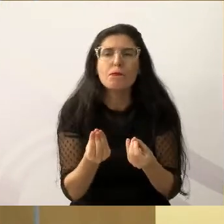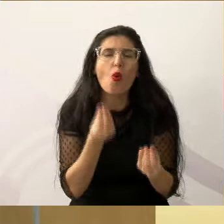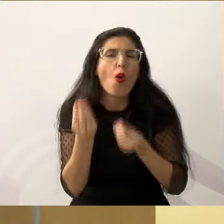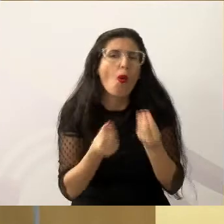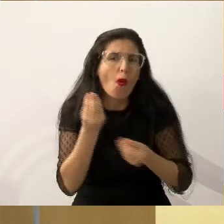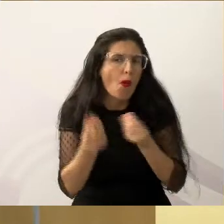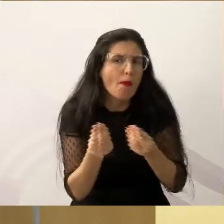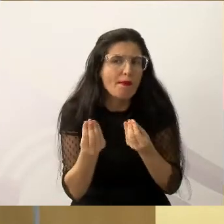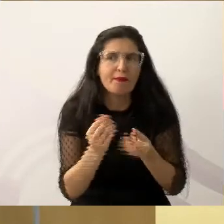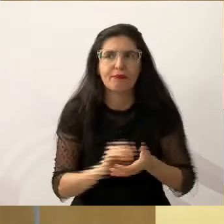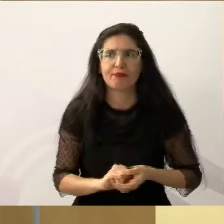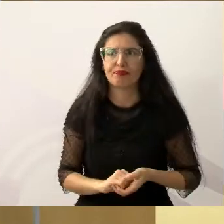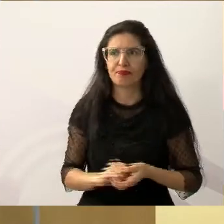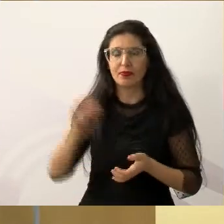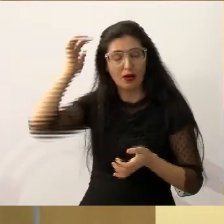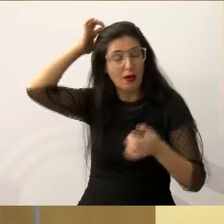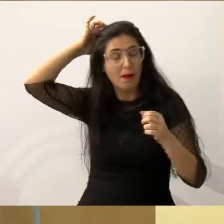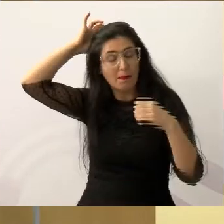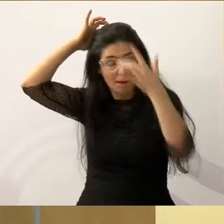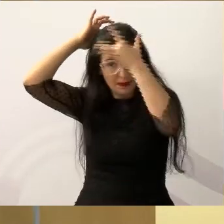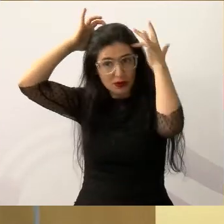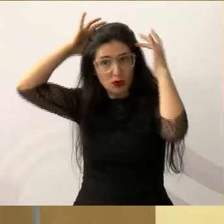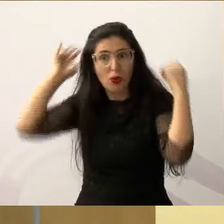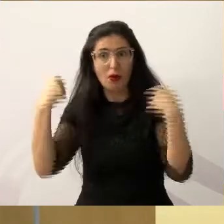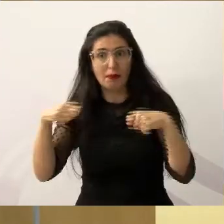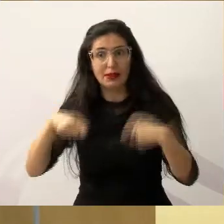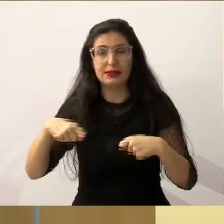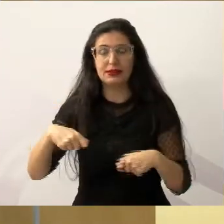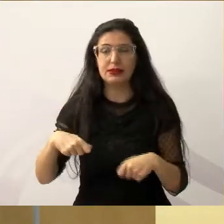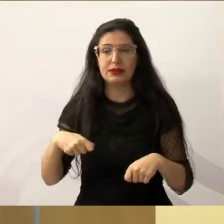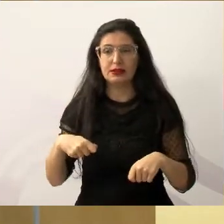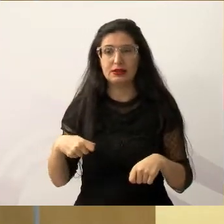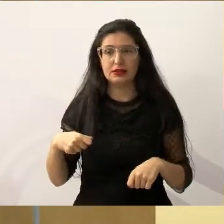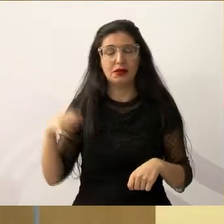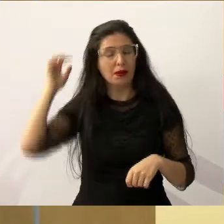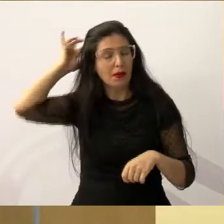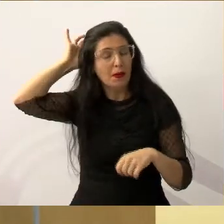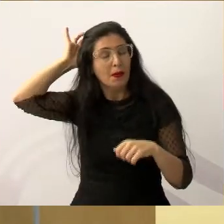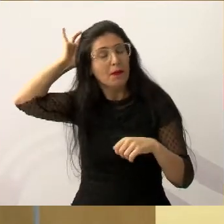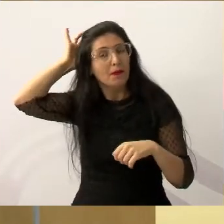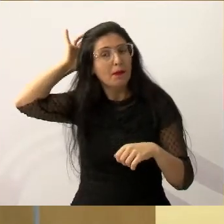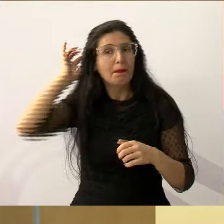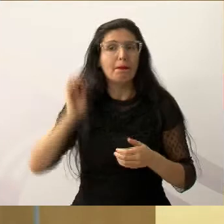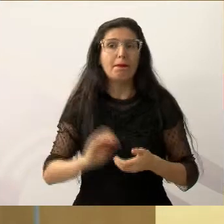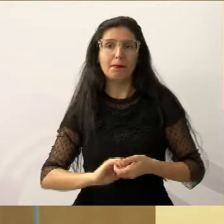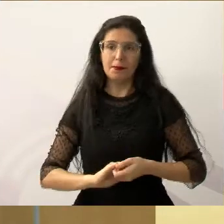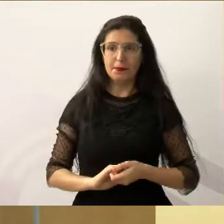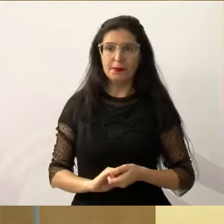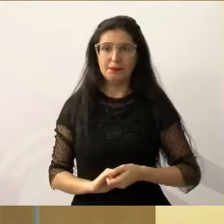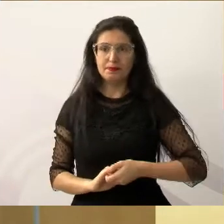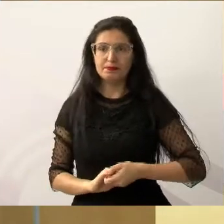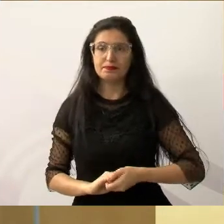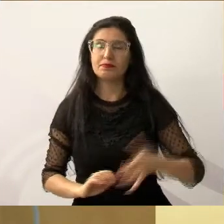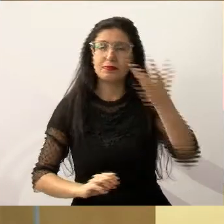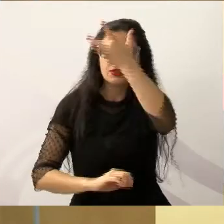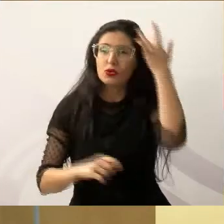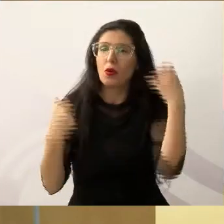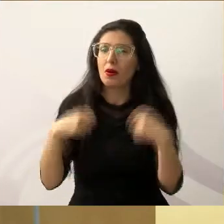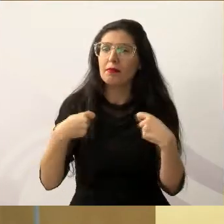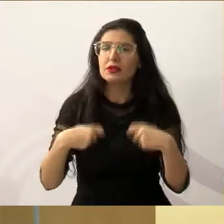frisar: daqueles cadastrados, eles receberão em 2 pagamentos em dinheiro, em 2 parcelas